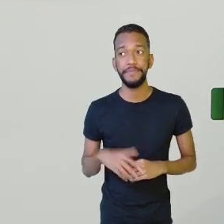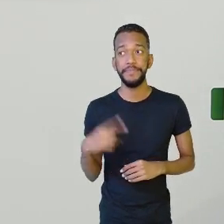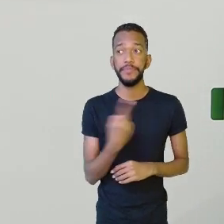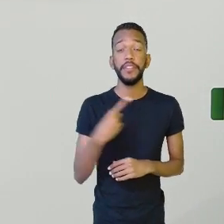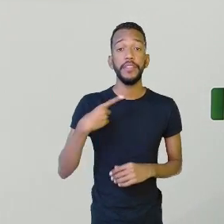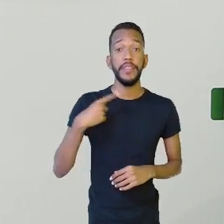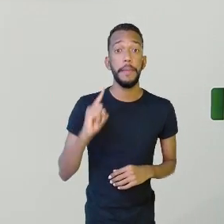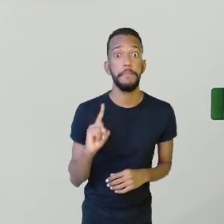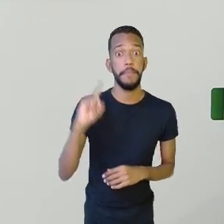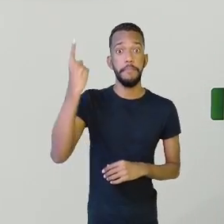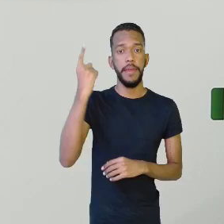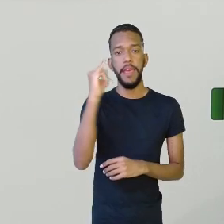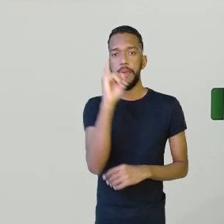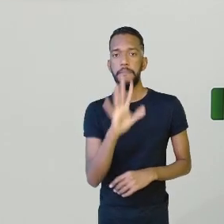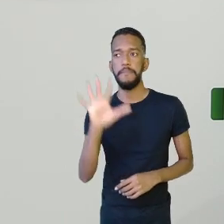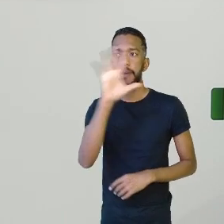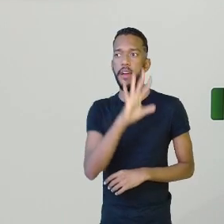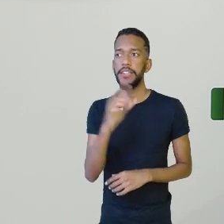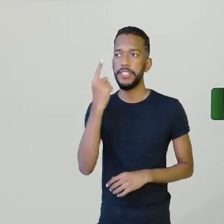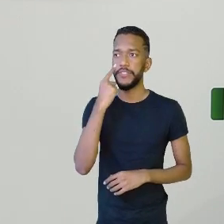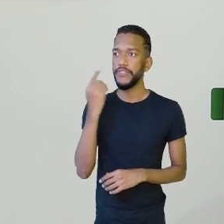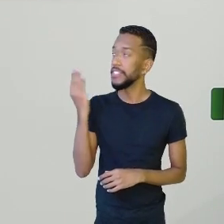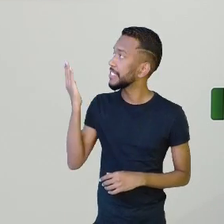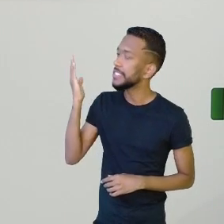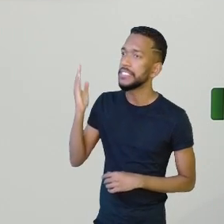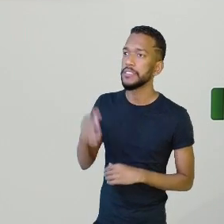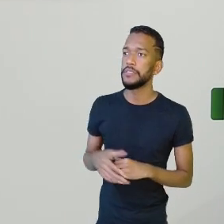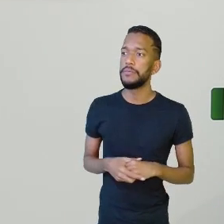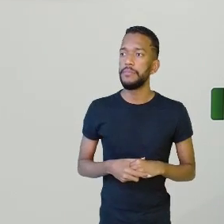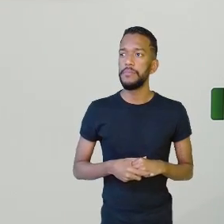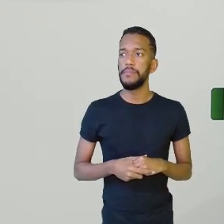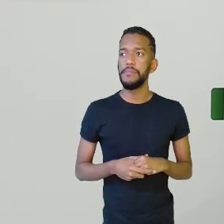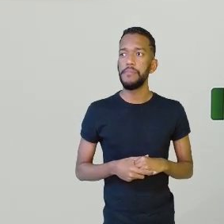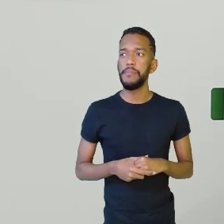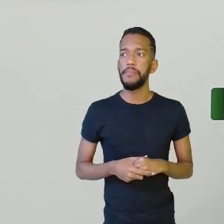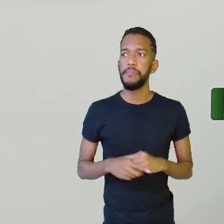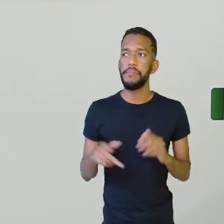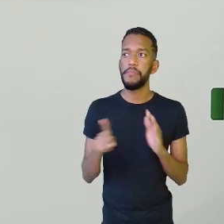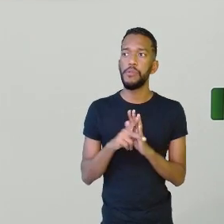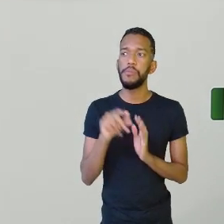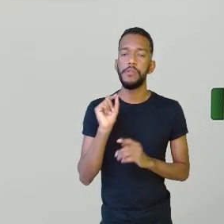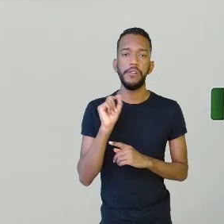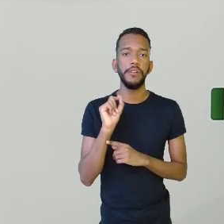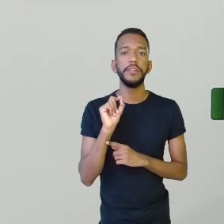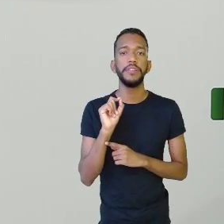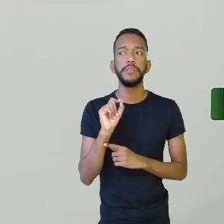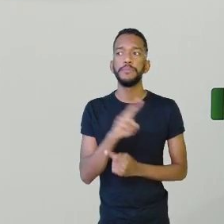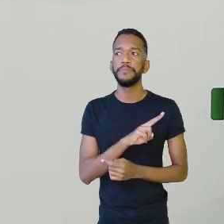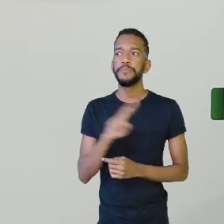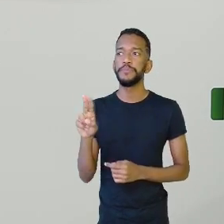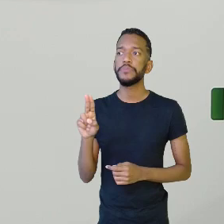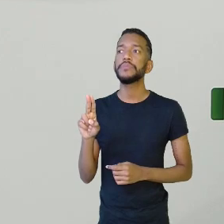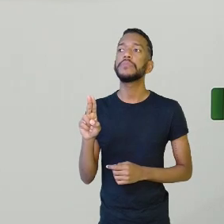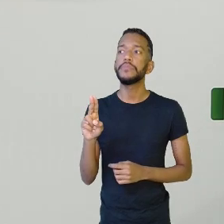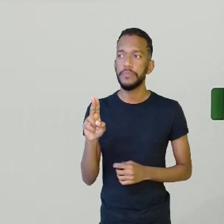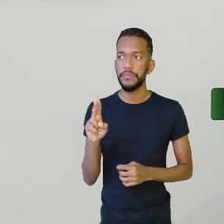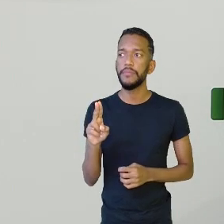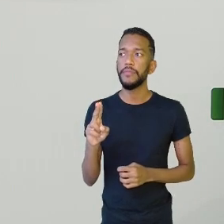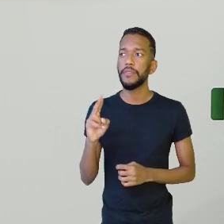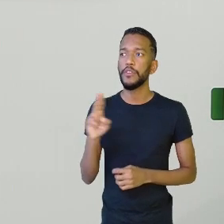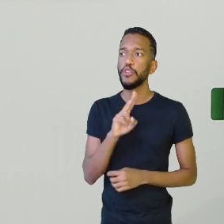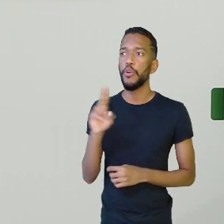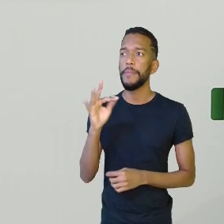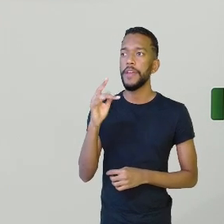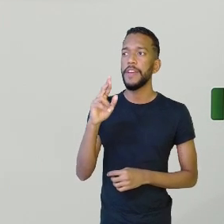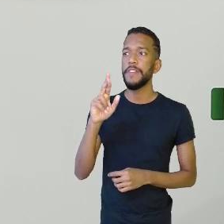imagem, que é de Recife, a chamada Friburgo, né,